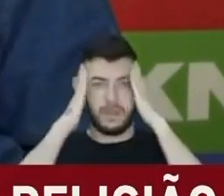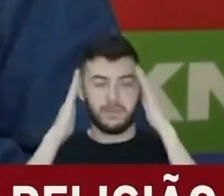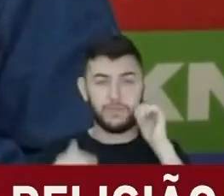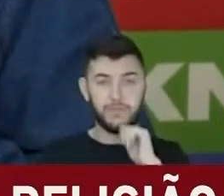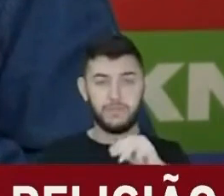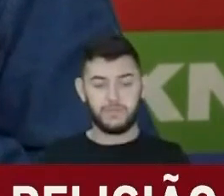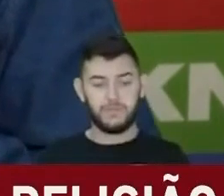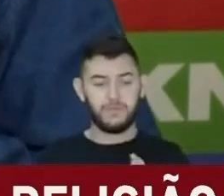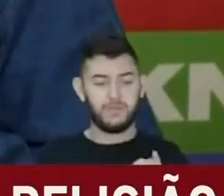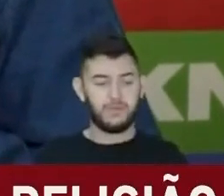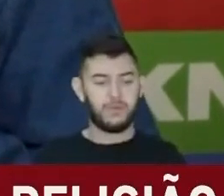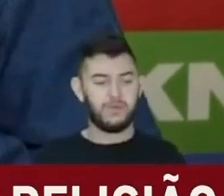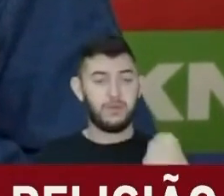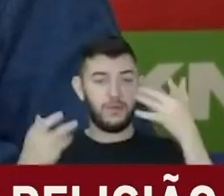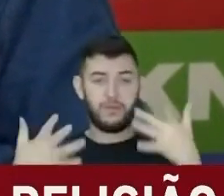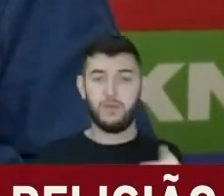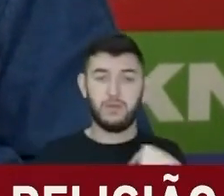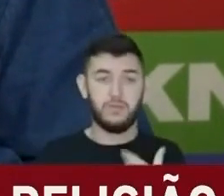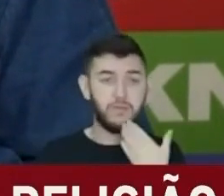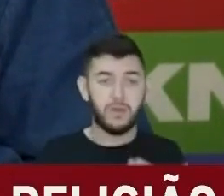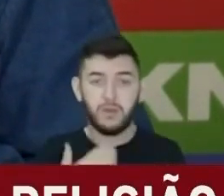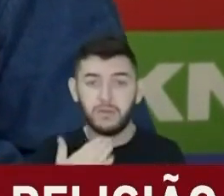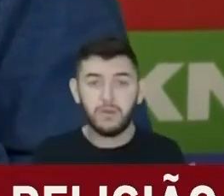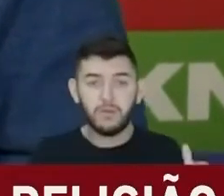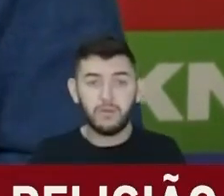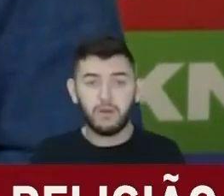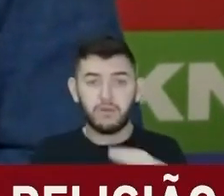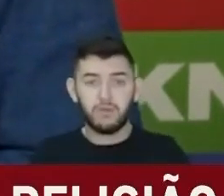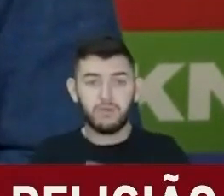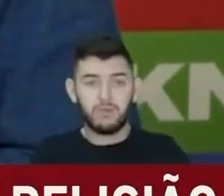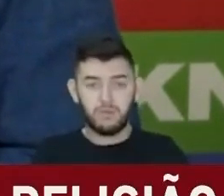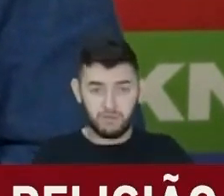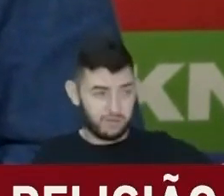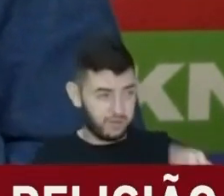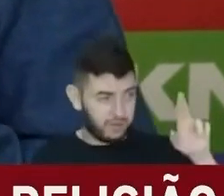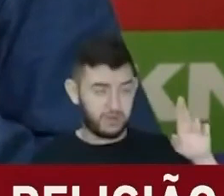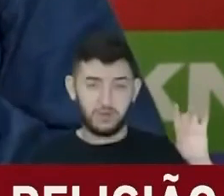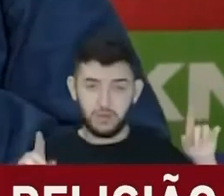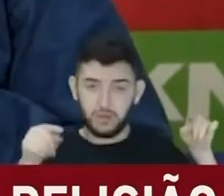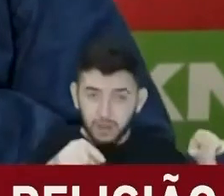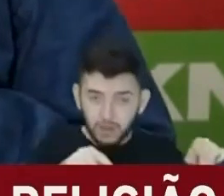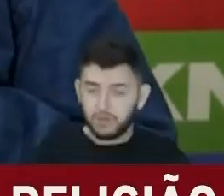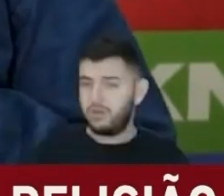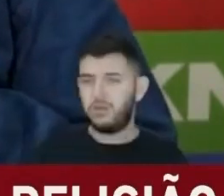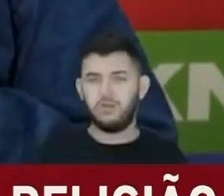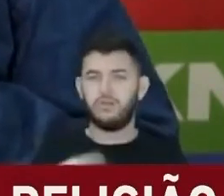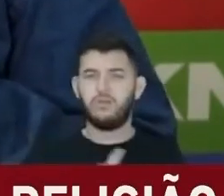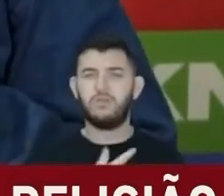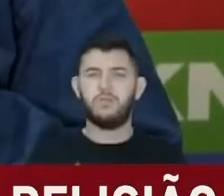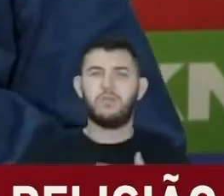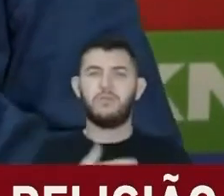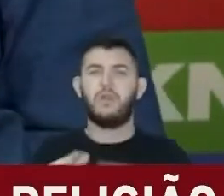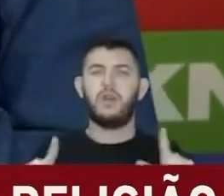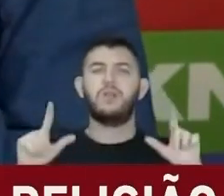pede voto por conta da religião. A gente, quando sai para a rua para trabalhar a campanha, a gente faz